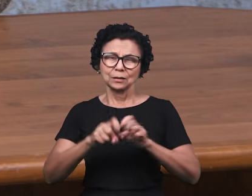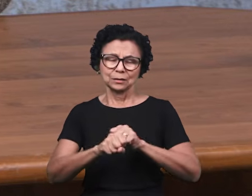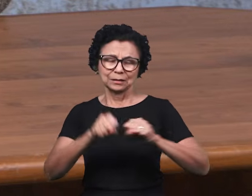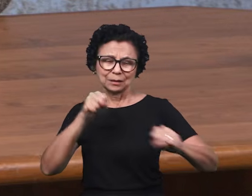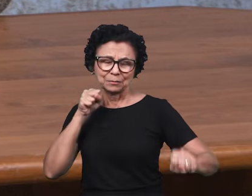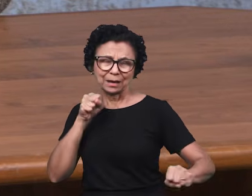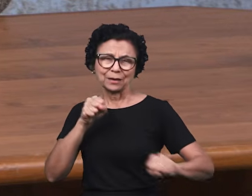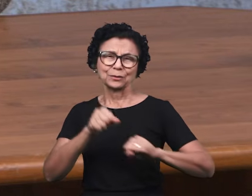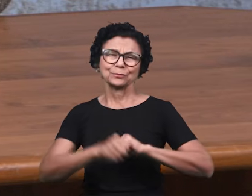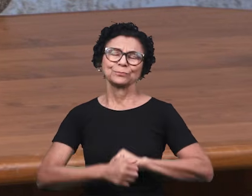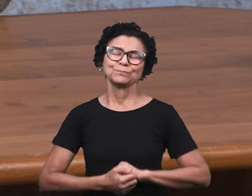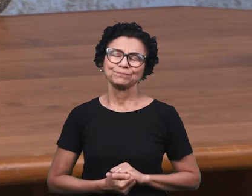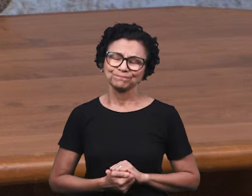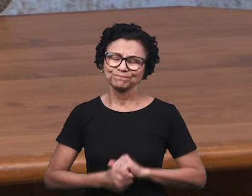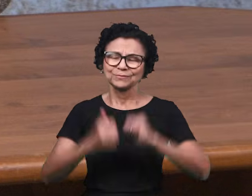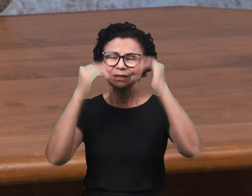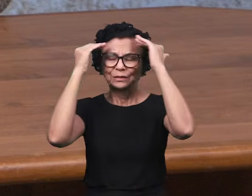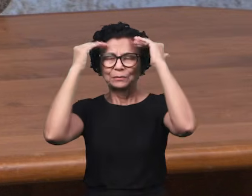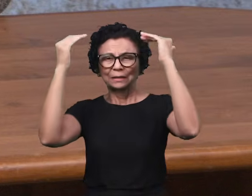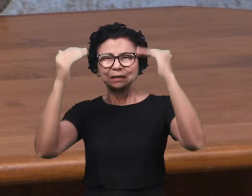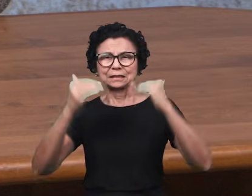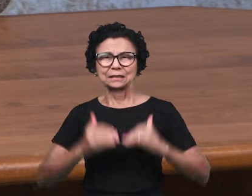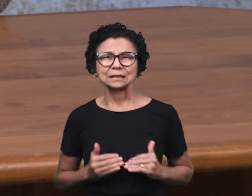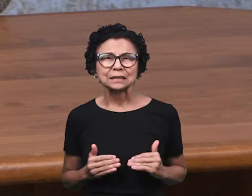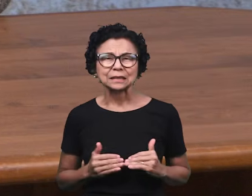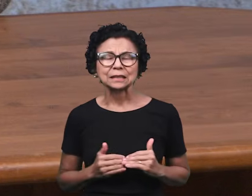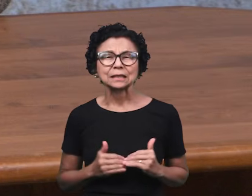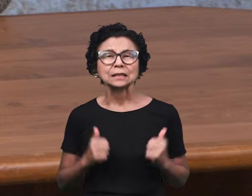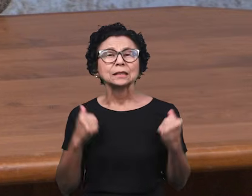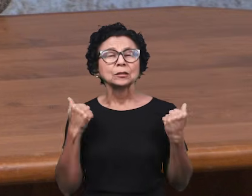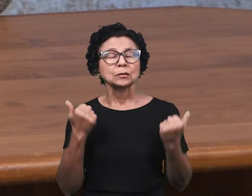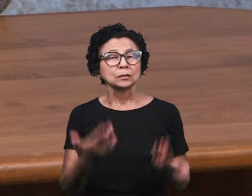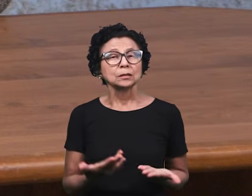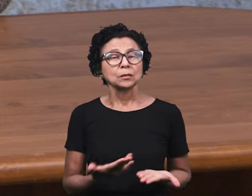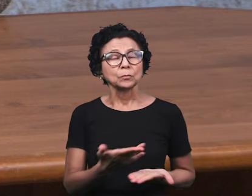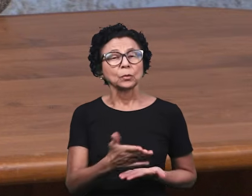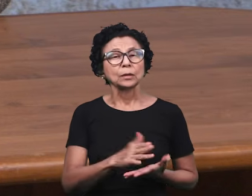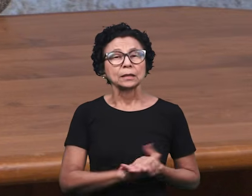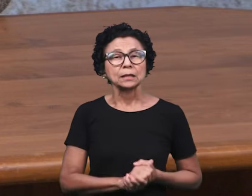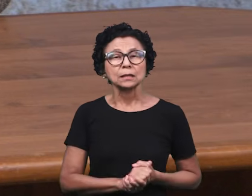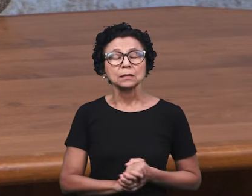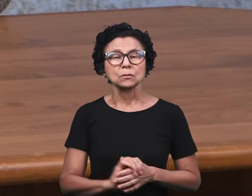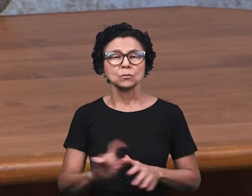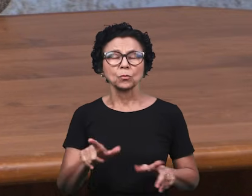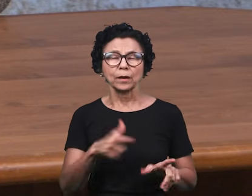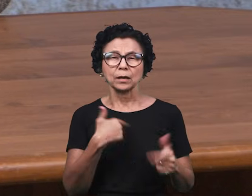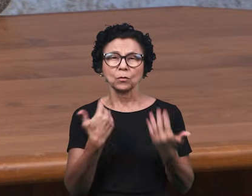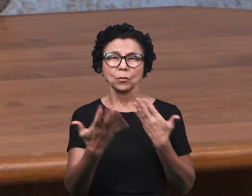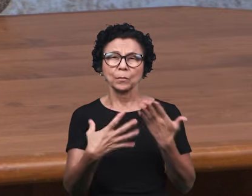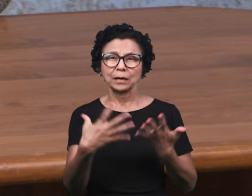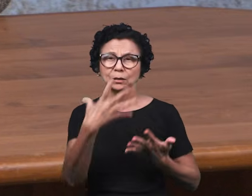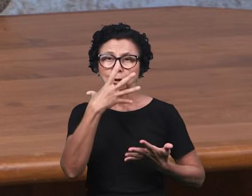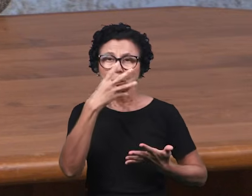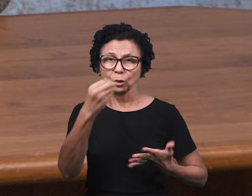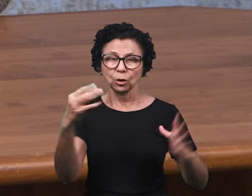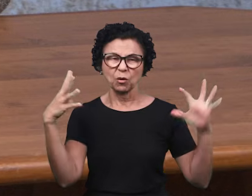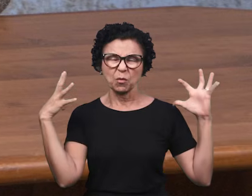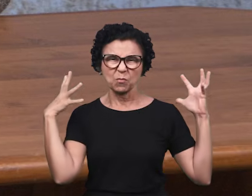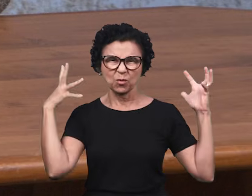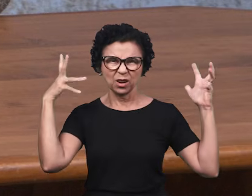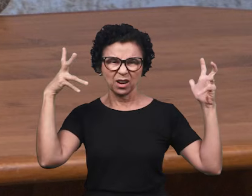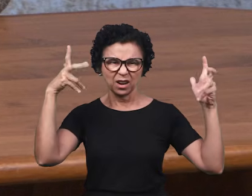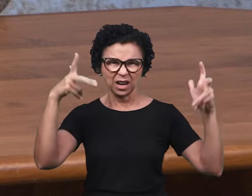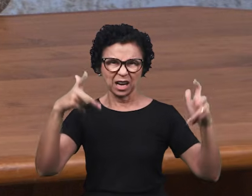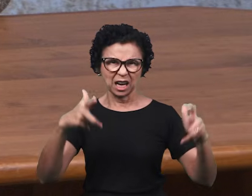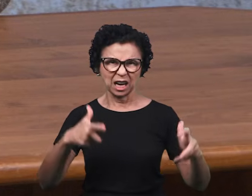ataduras. Por isso um leão do bosque os feriu, um lobo dos desertos os